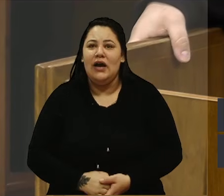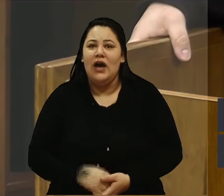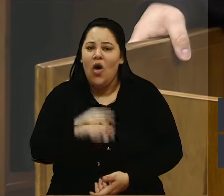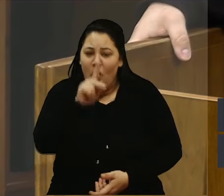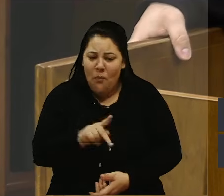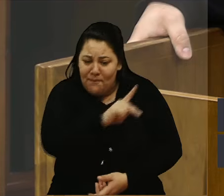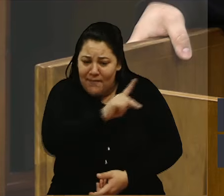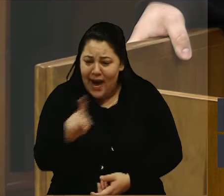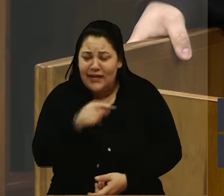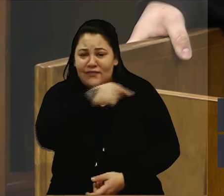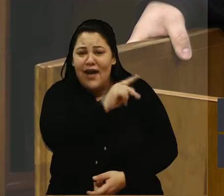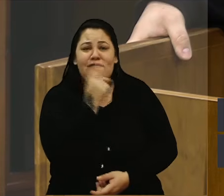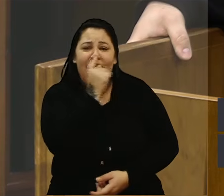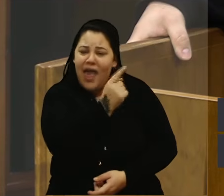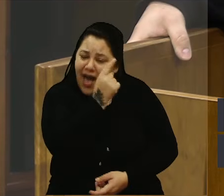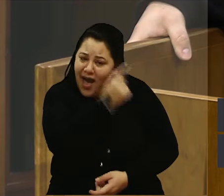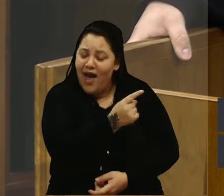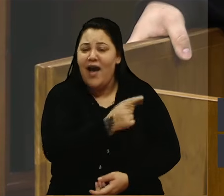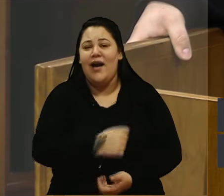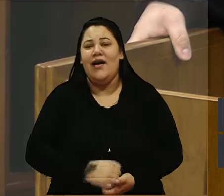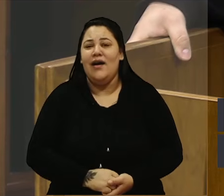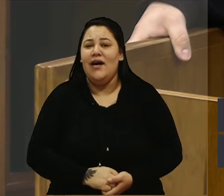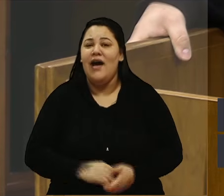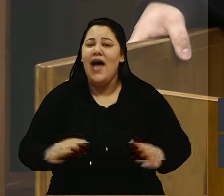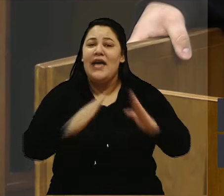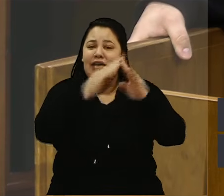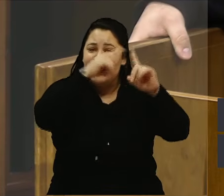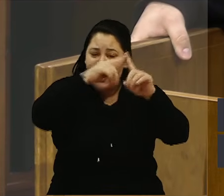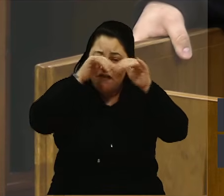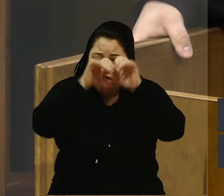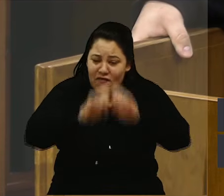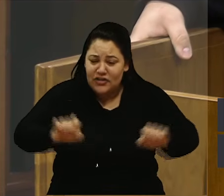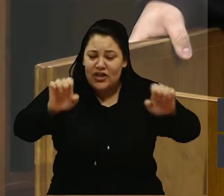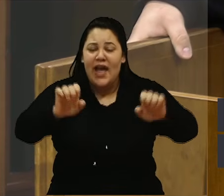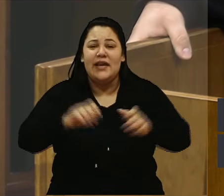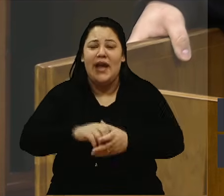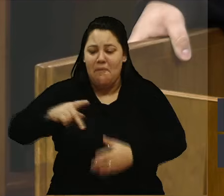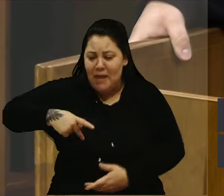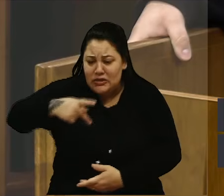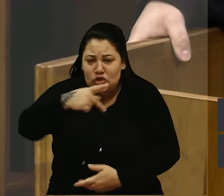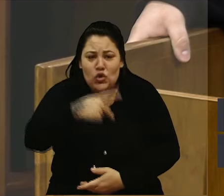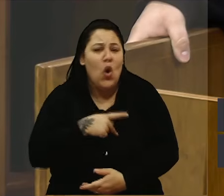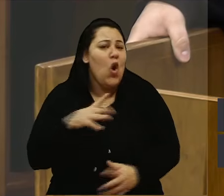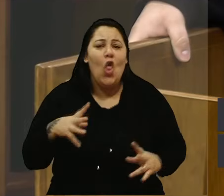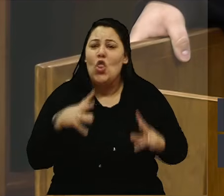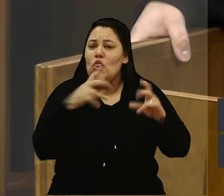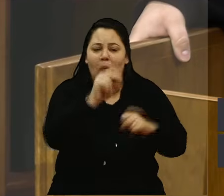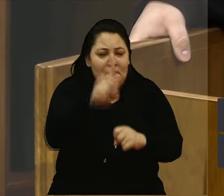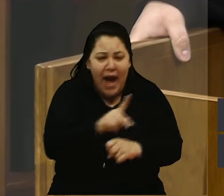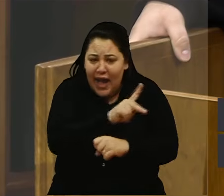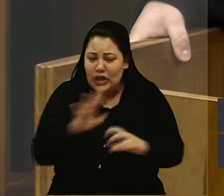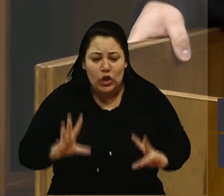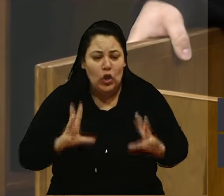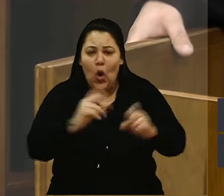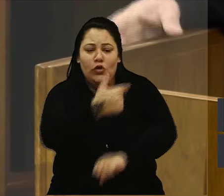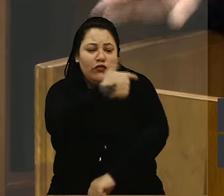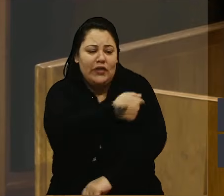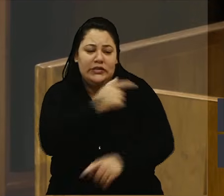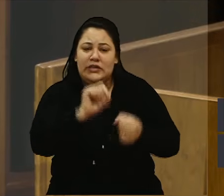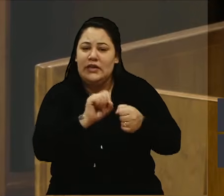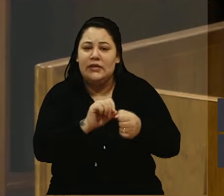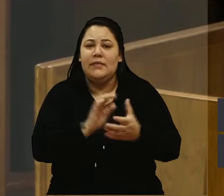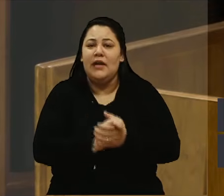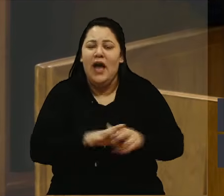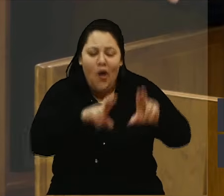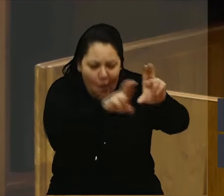vai dizer, fala com as igrejas evangélicas, tenho certeza que o pastor, os padres vão mandar todo mundo se vacinar. Tá? Os pais de santo,